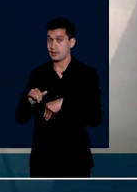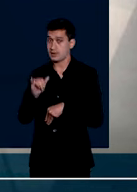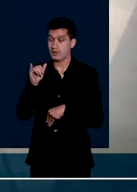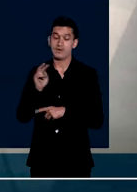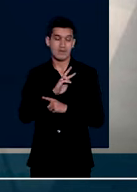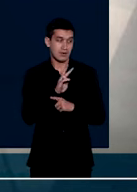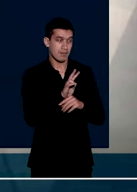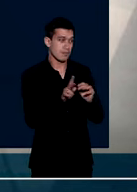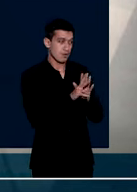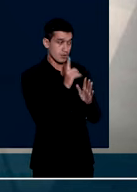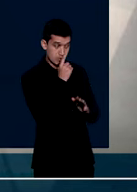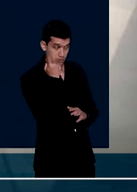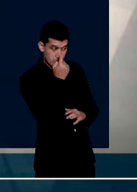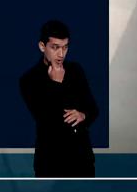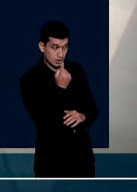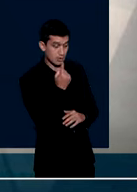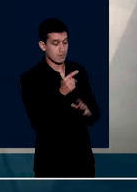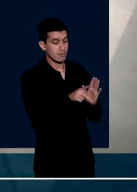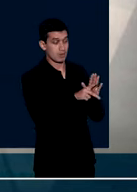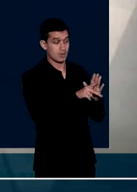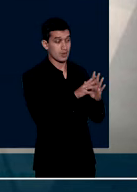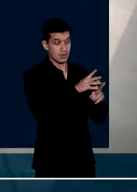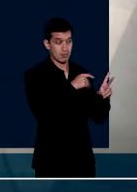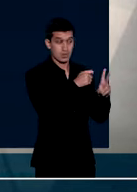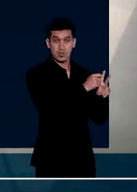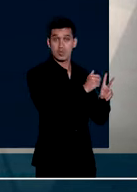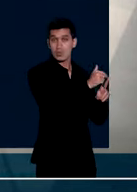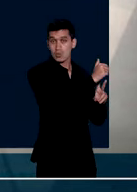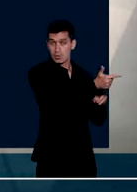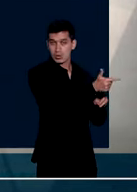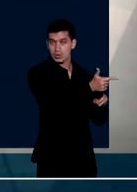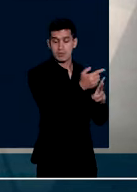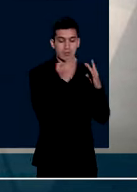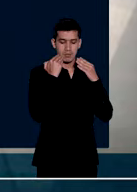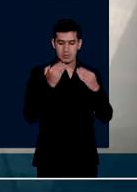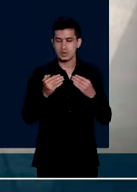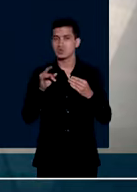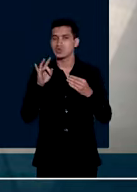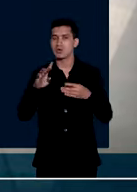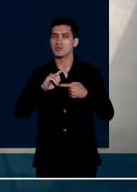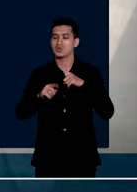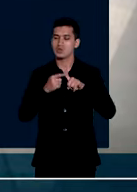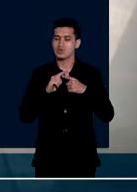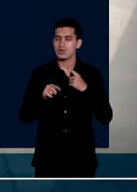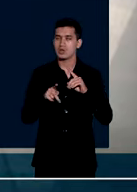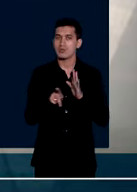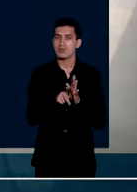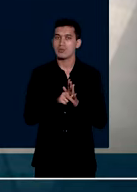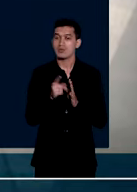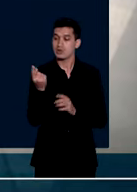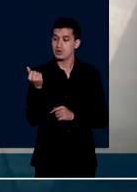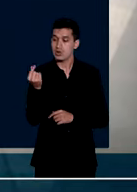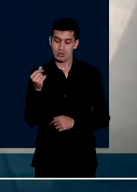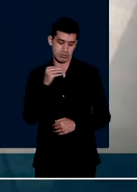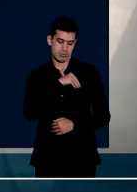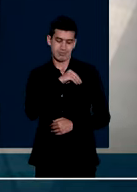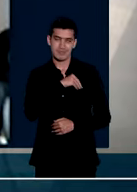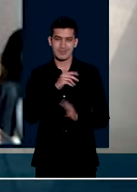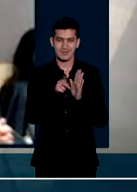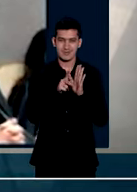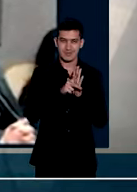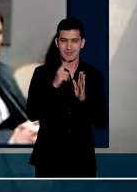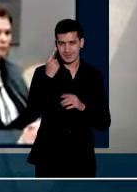parte contrária apresenta a apelação apenas para discutir os horários de sucumbência é uma medida que propicia a